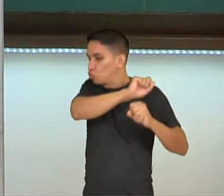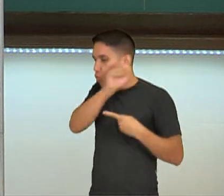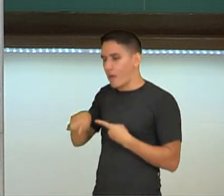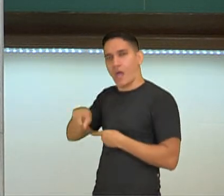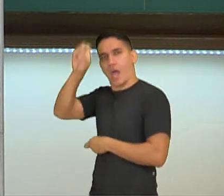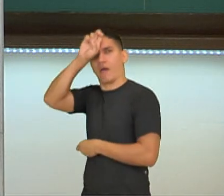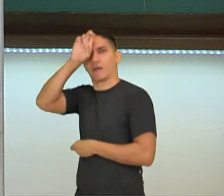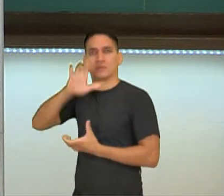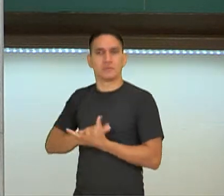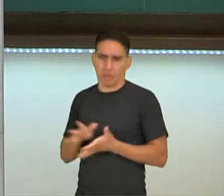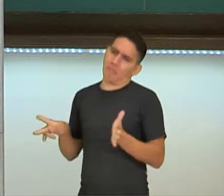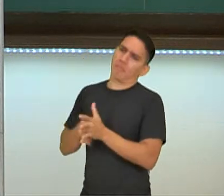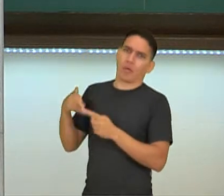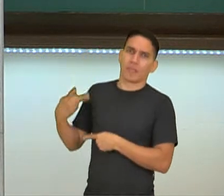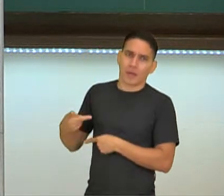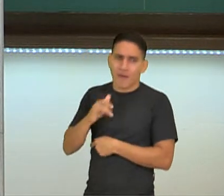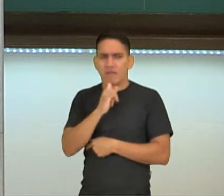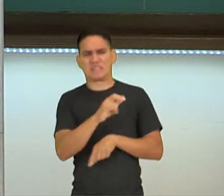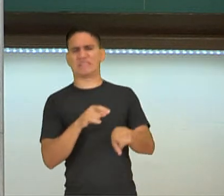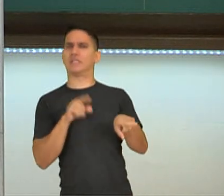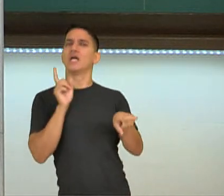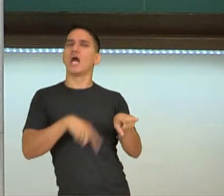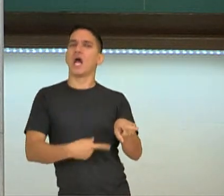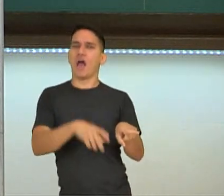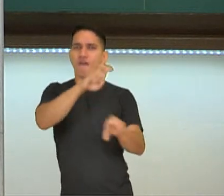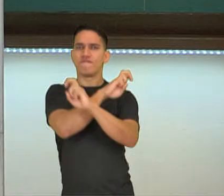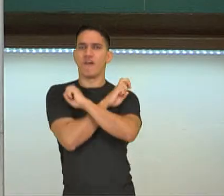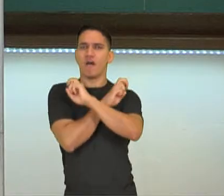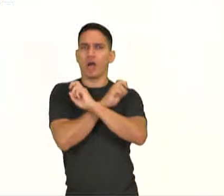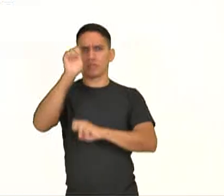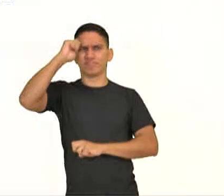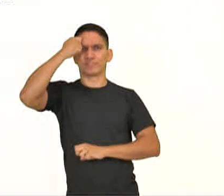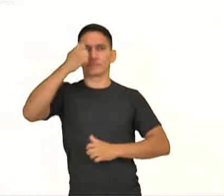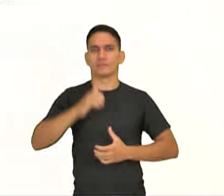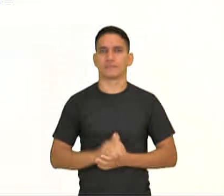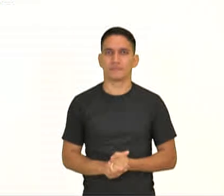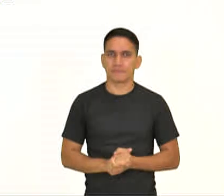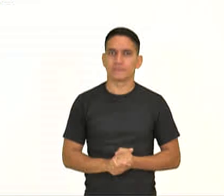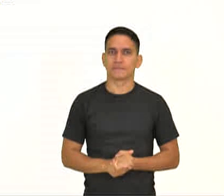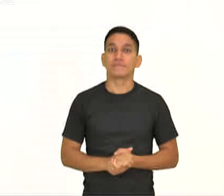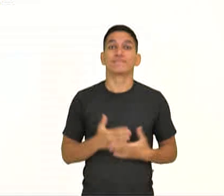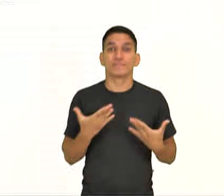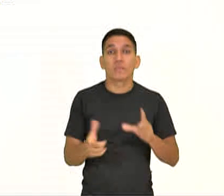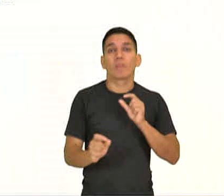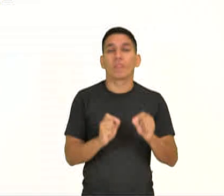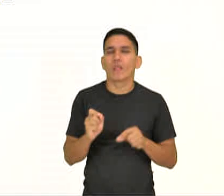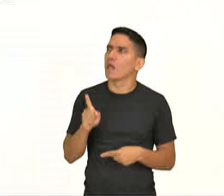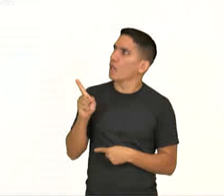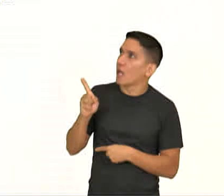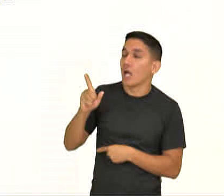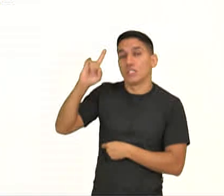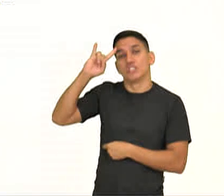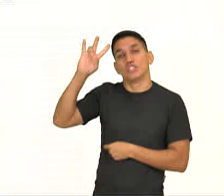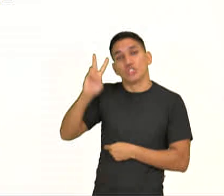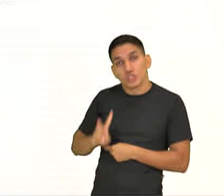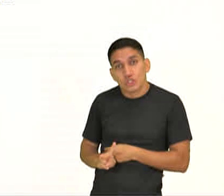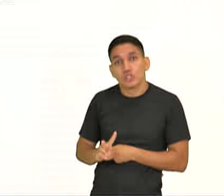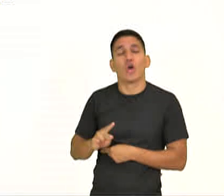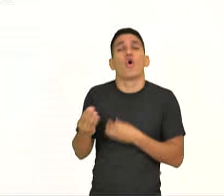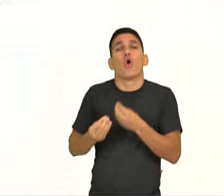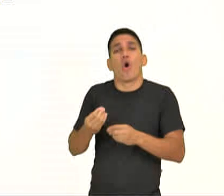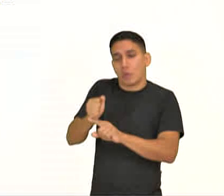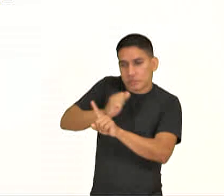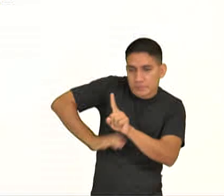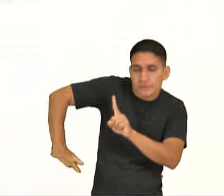egípcias. E os próprios egípcios chamavam eles de faraós negros. Bom, aí nós temos a história das civilizações.